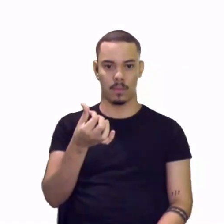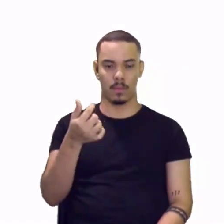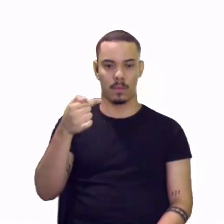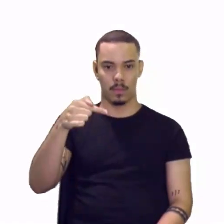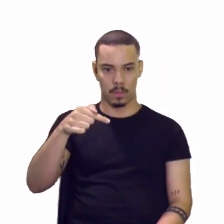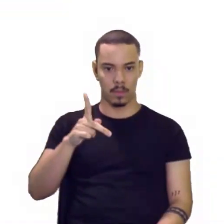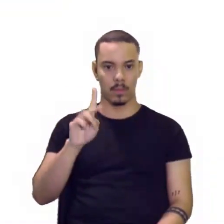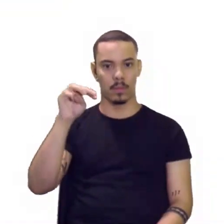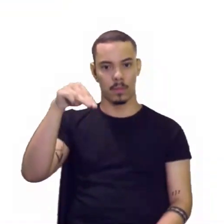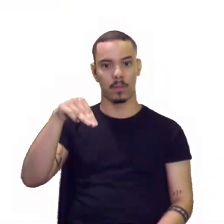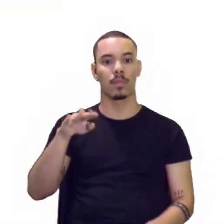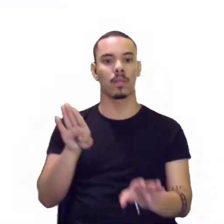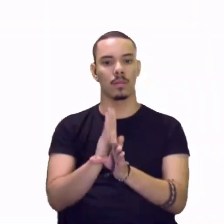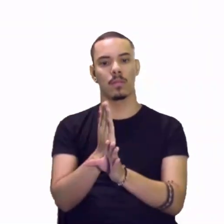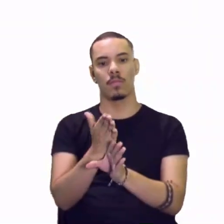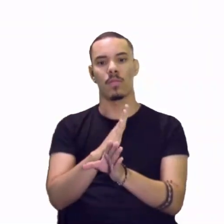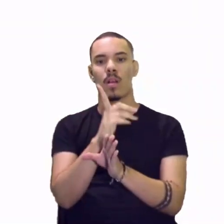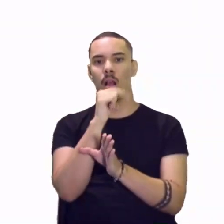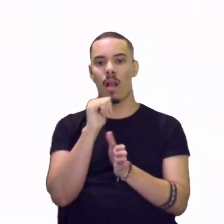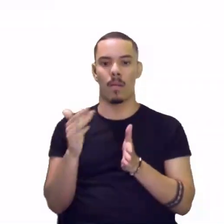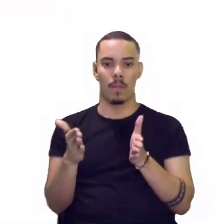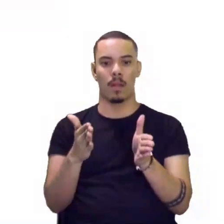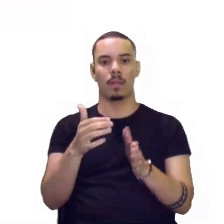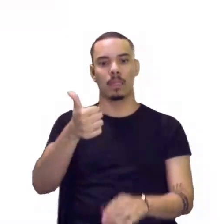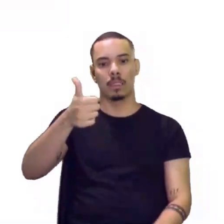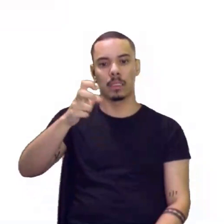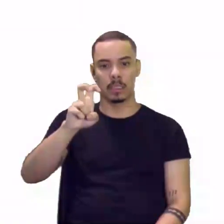7,367 quilômetros de fronteiras marítimas e